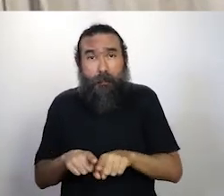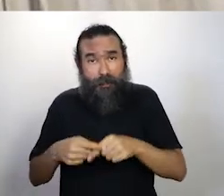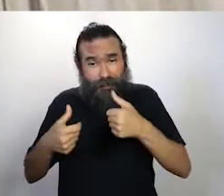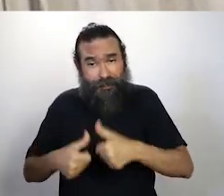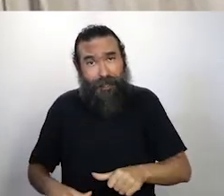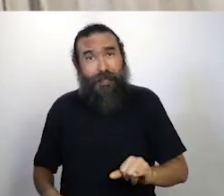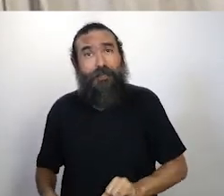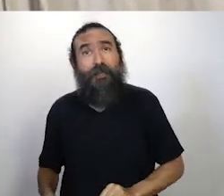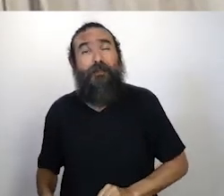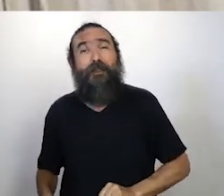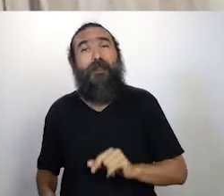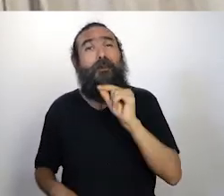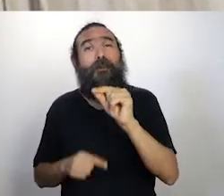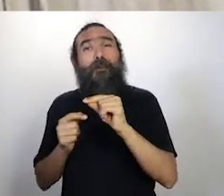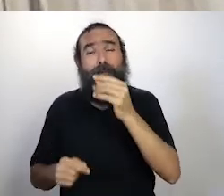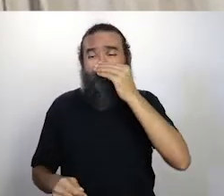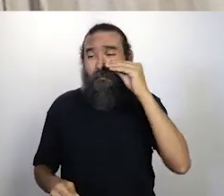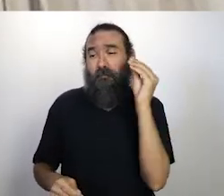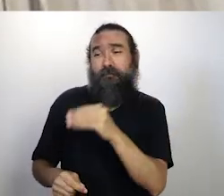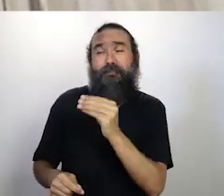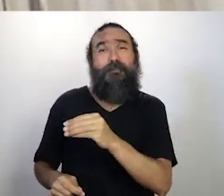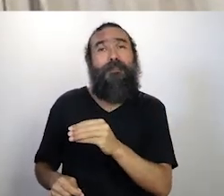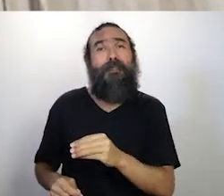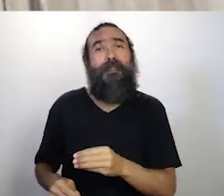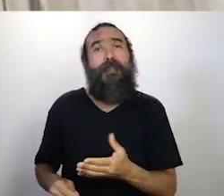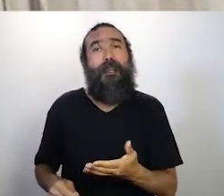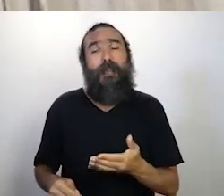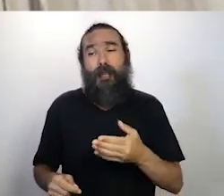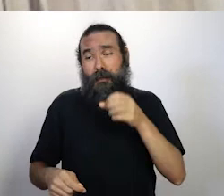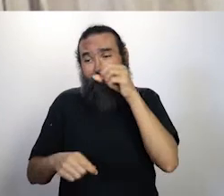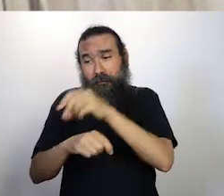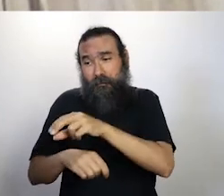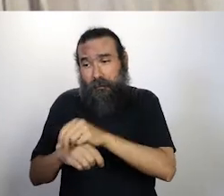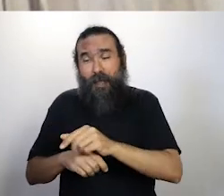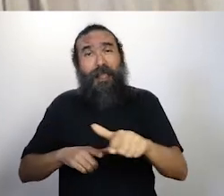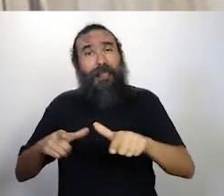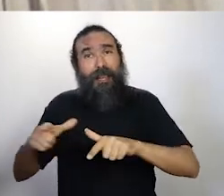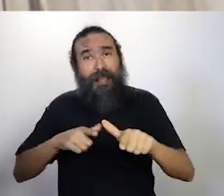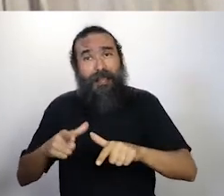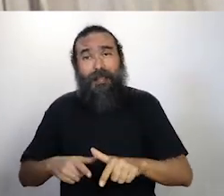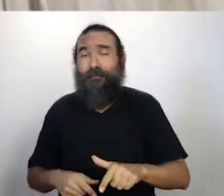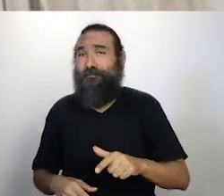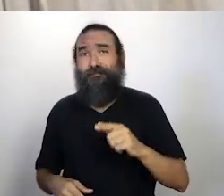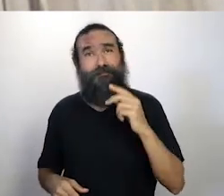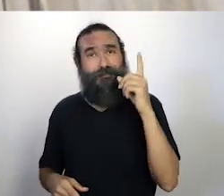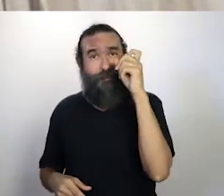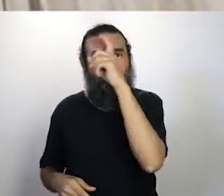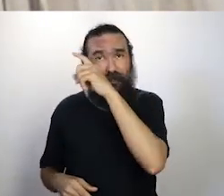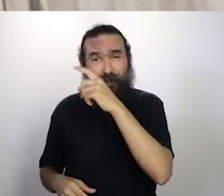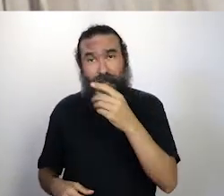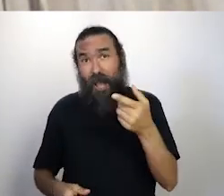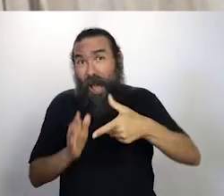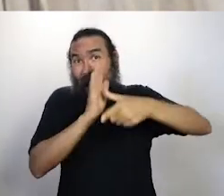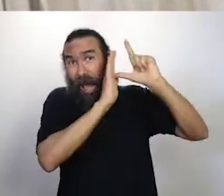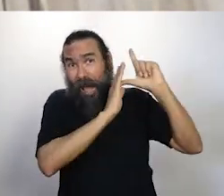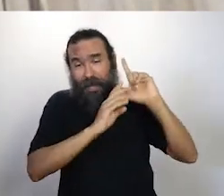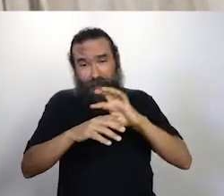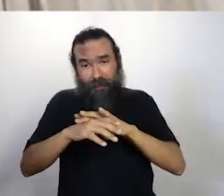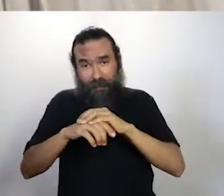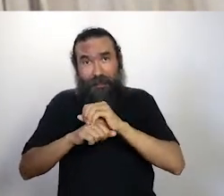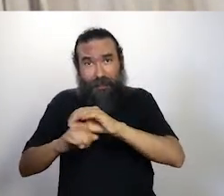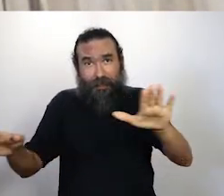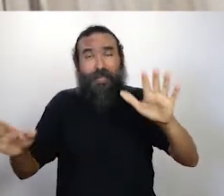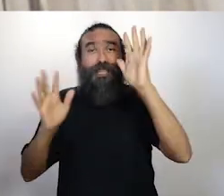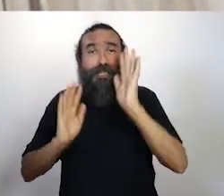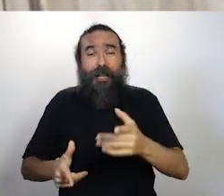A taxa média de desemprego entre a população jovem no Brasil já era, antes da pandemia, mais que o dobro da taxa média da população geral.